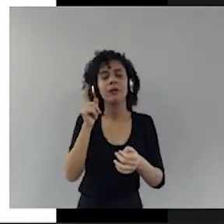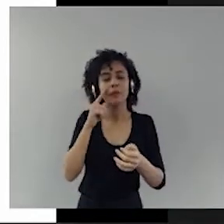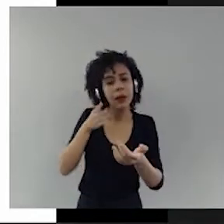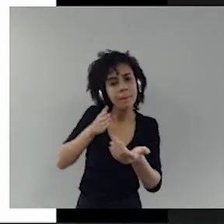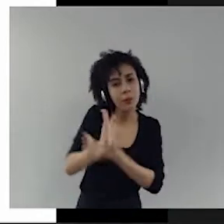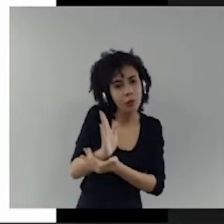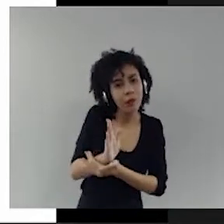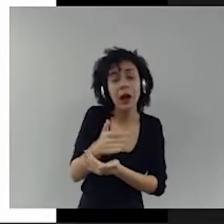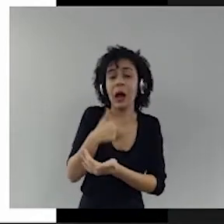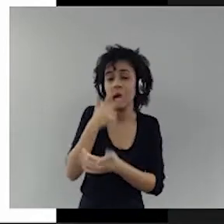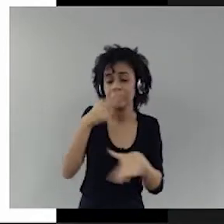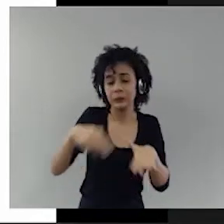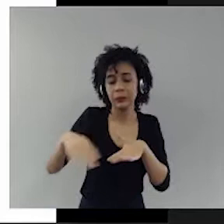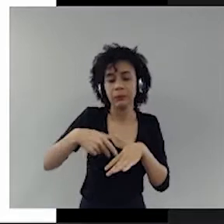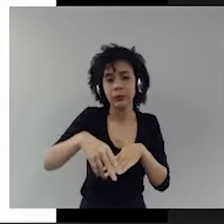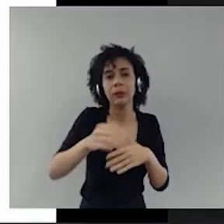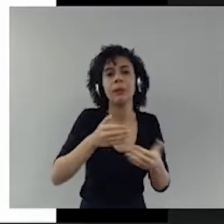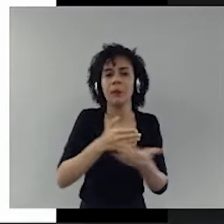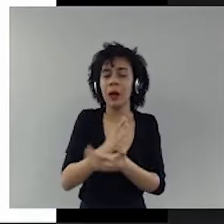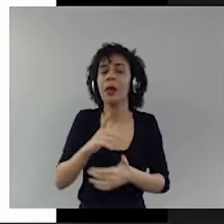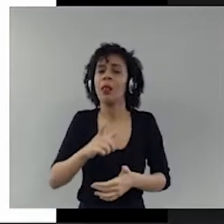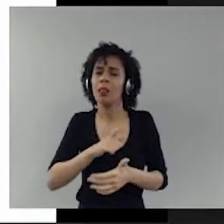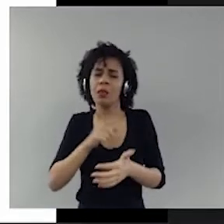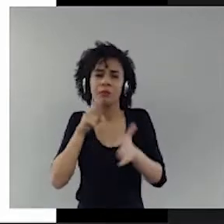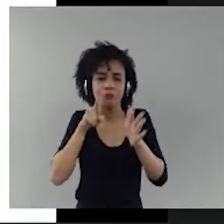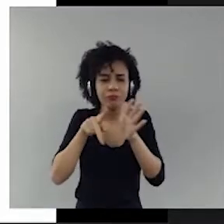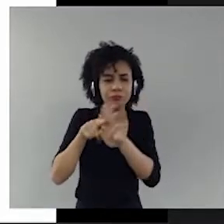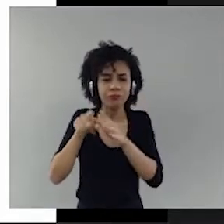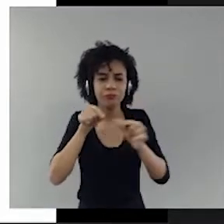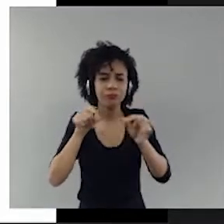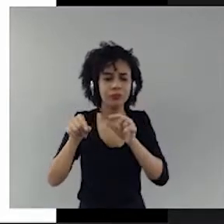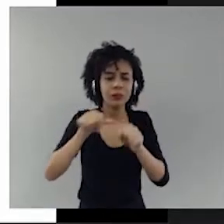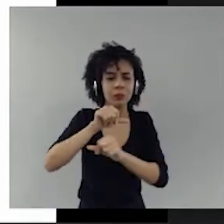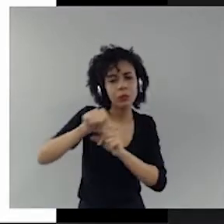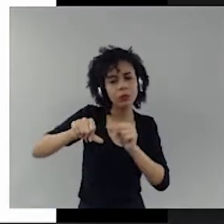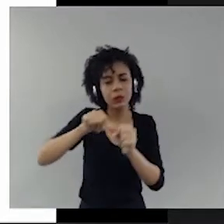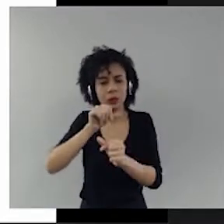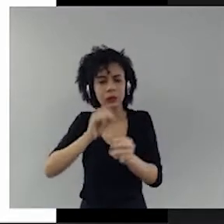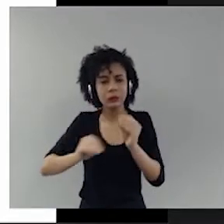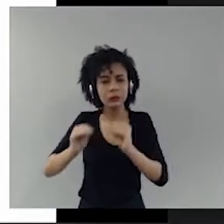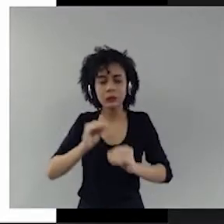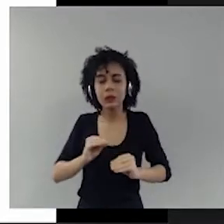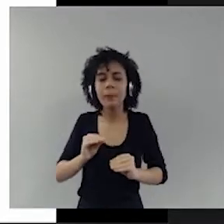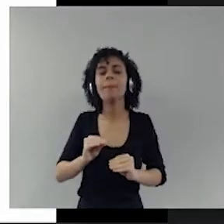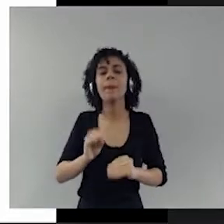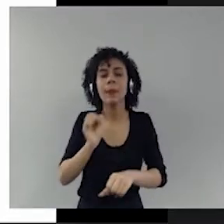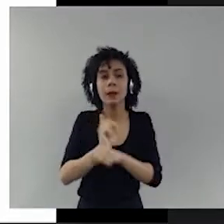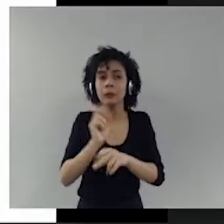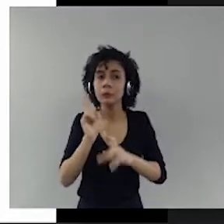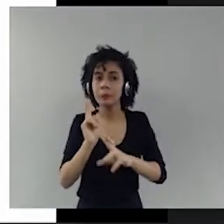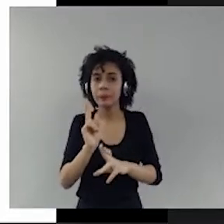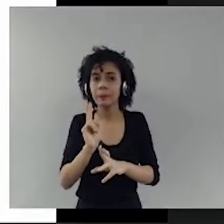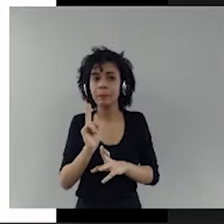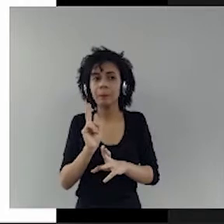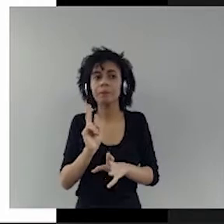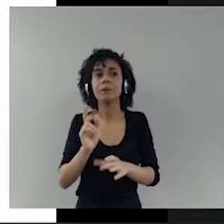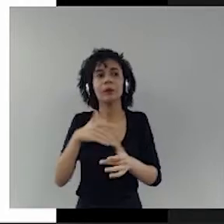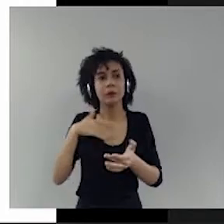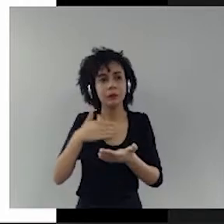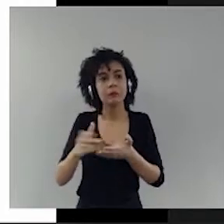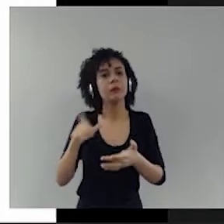deve ser aprovada nos próximos dias houve alguma alteração de dispositivos e se aguarda por enquanto ela